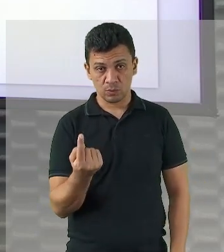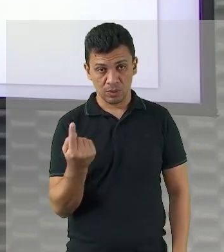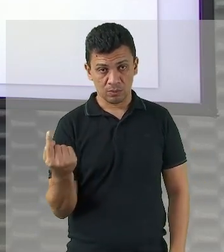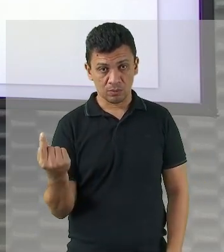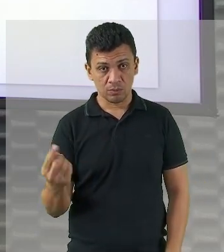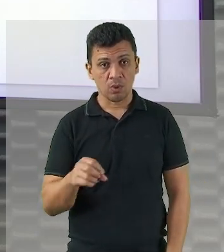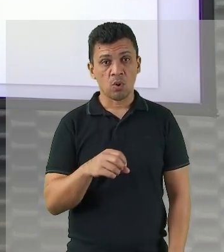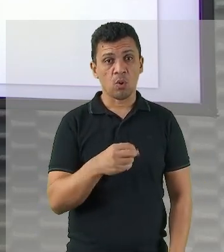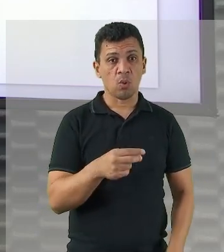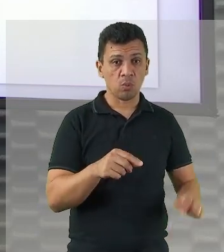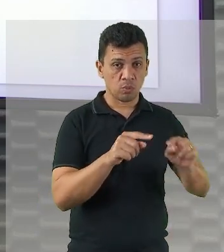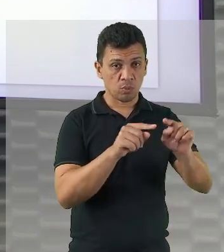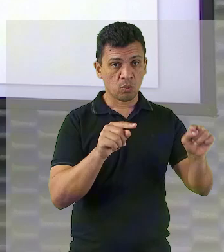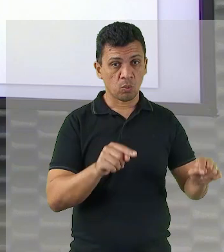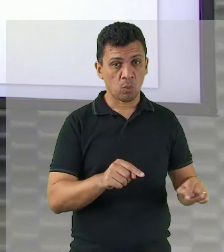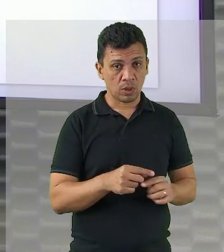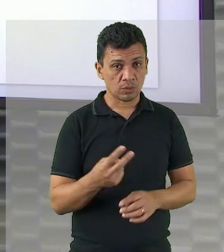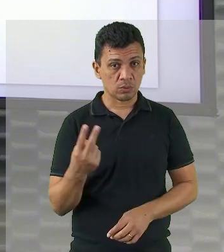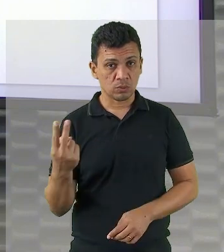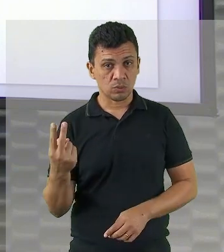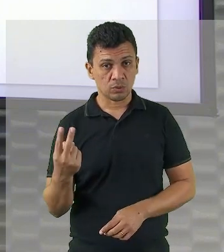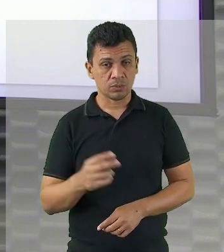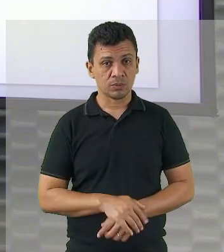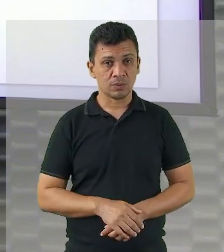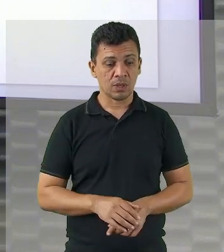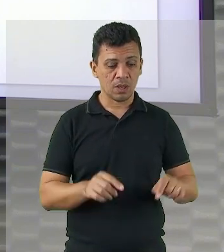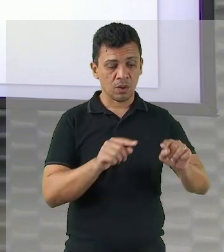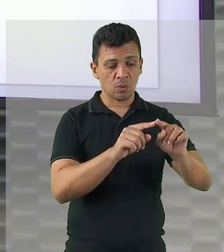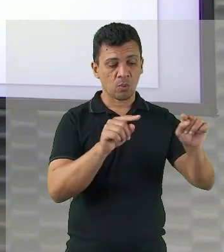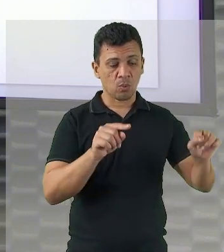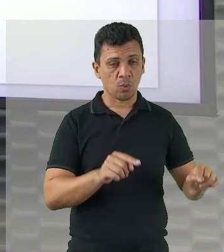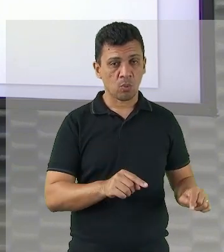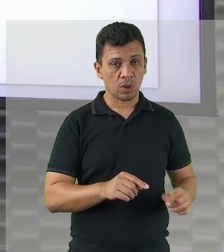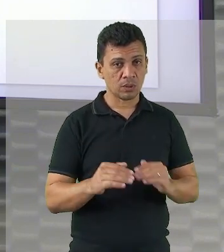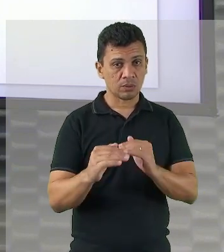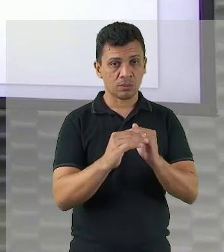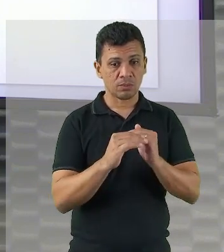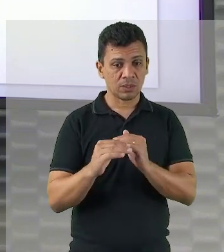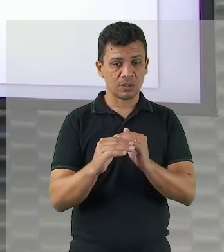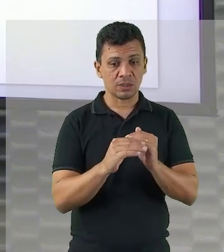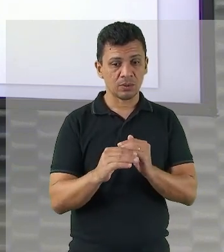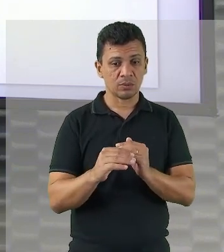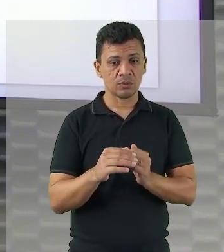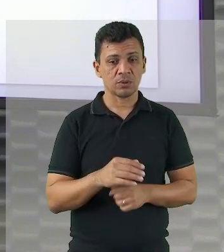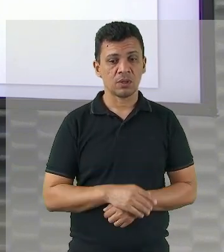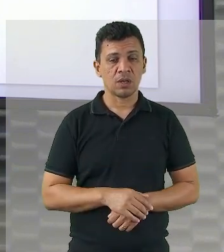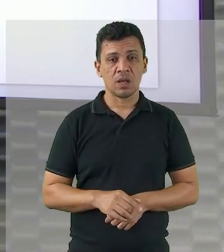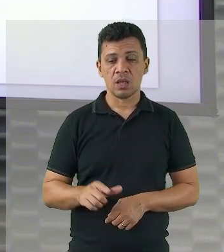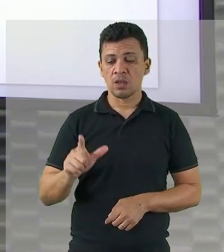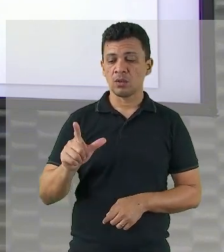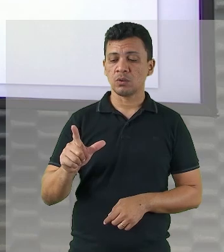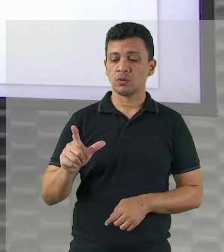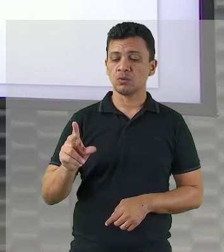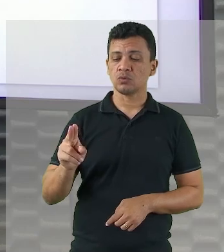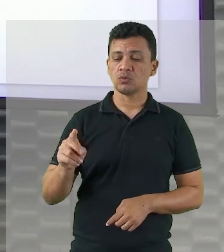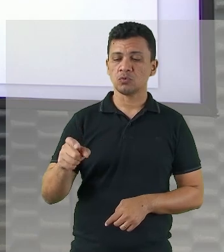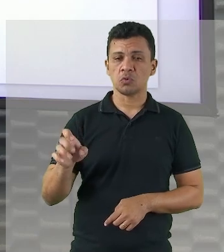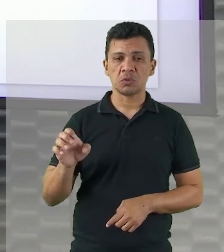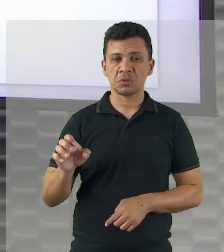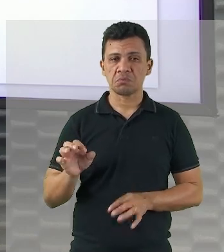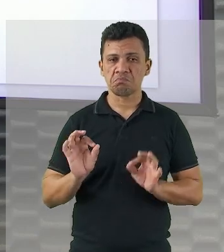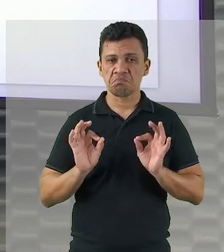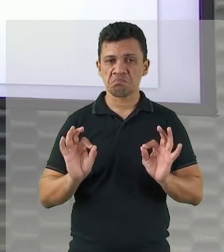duplo? Standard é o quarto padrão. Deluxe, que não está aqui, mas pode ser um quarto